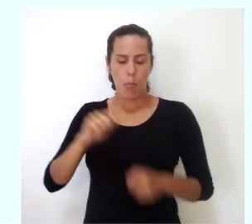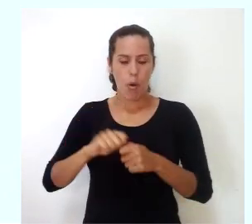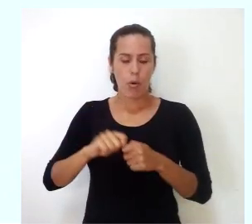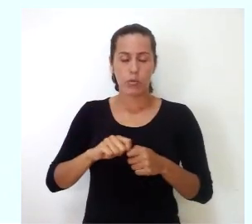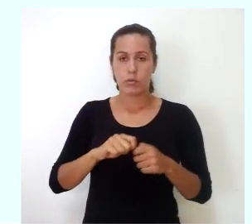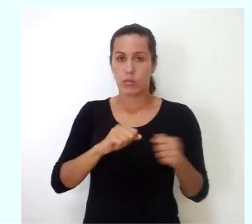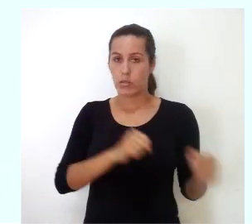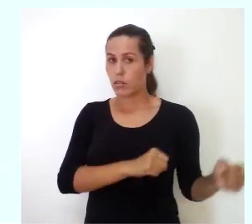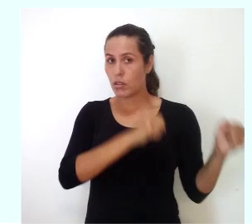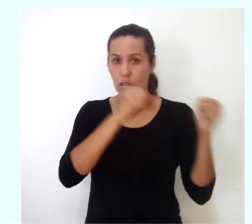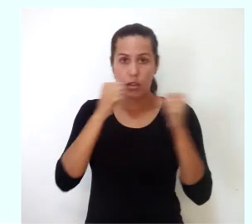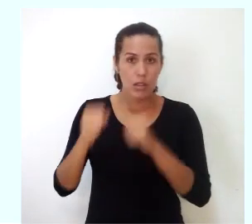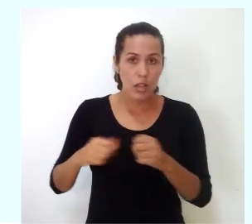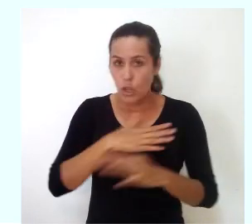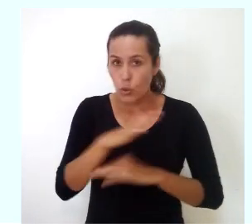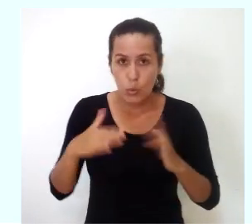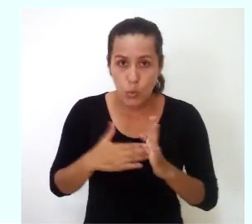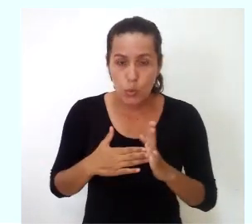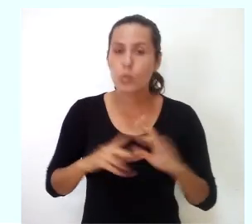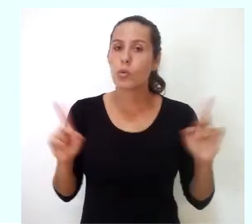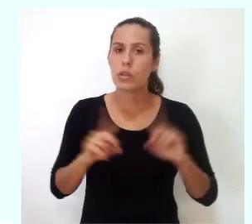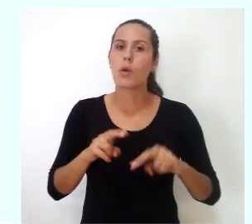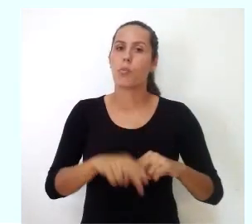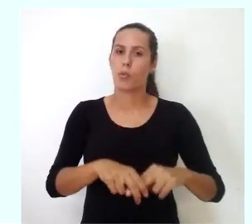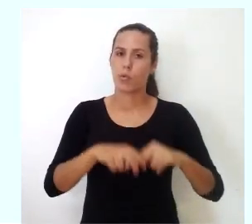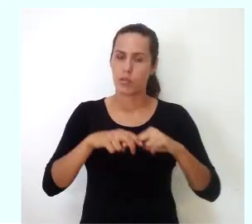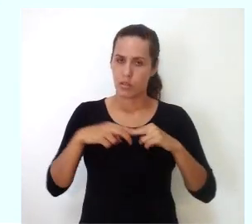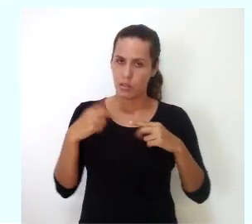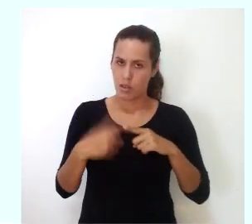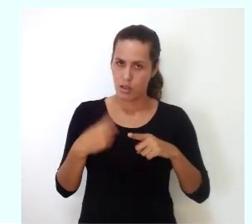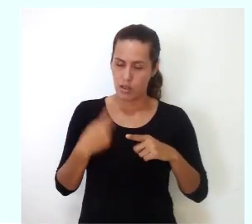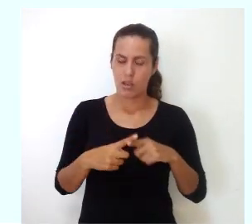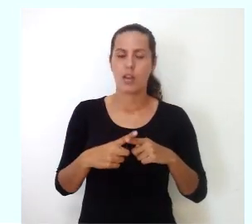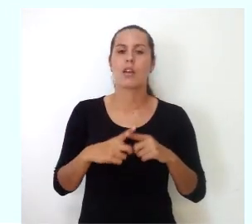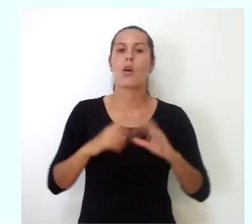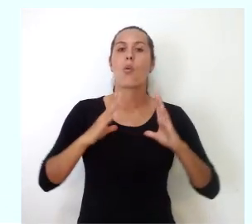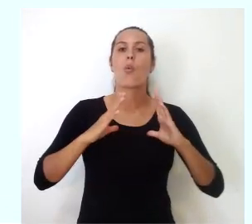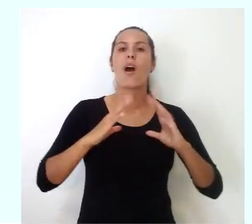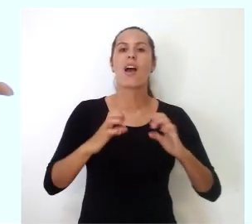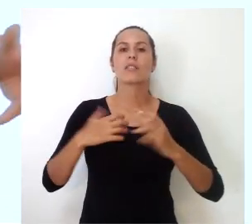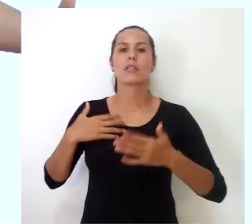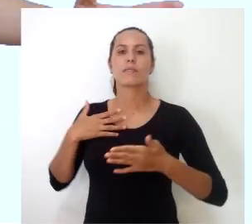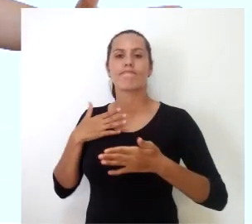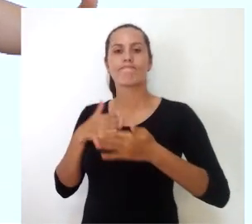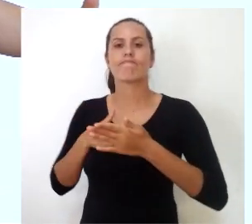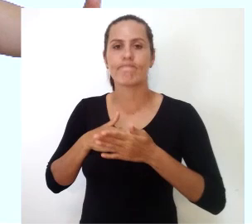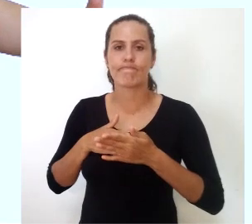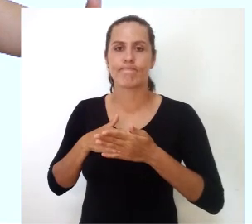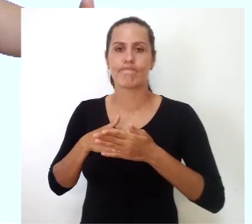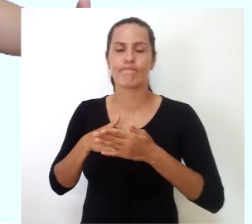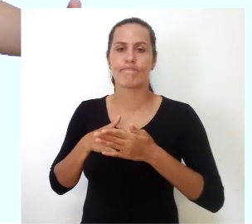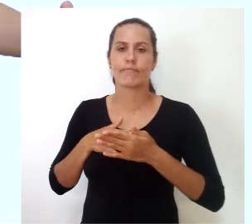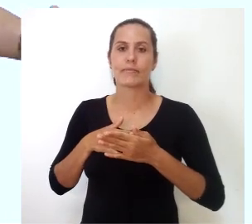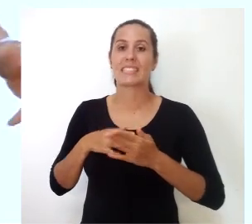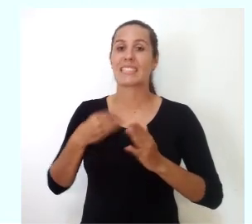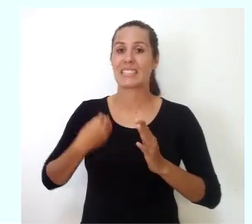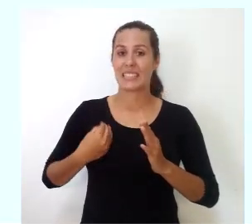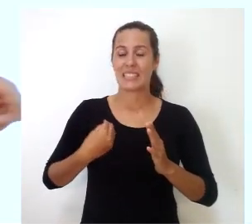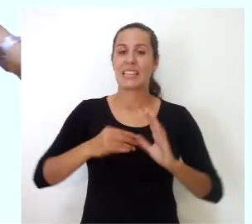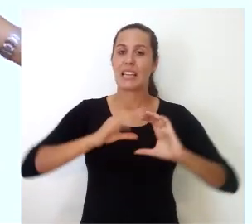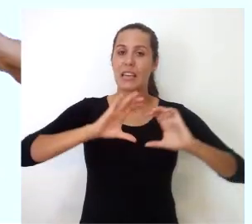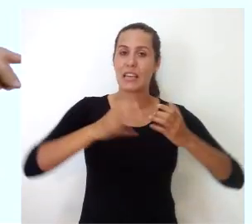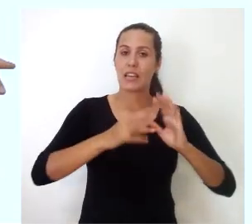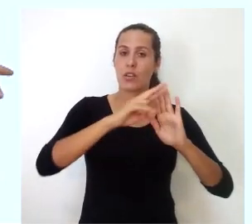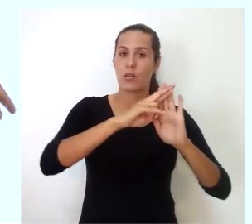uma ética que me prende, que me barra, não posso tudo, certo? Há um código de respeito, certo? É